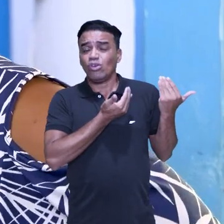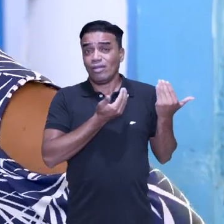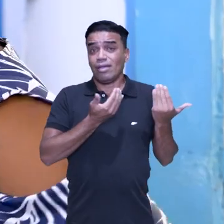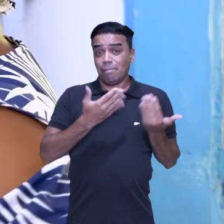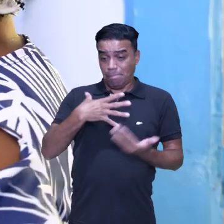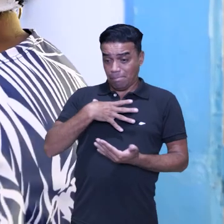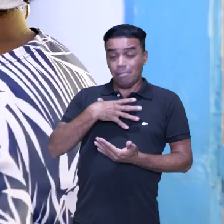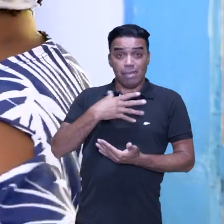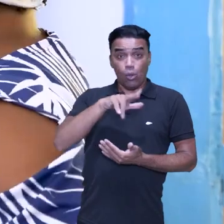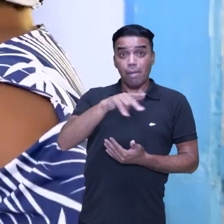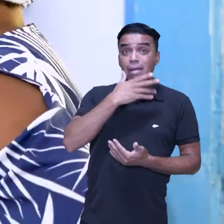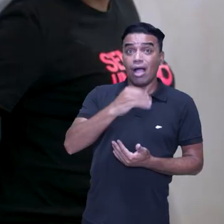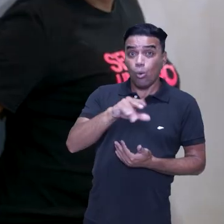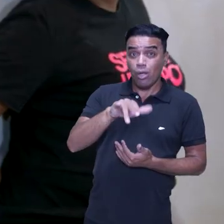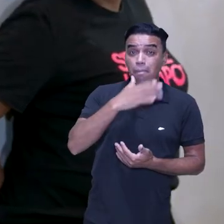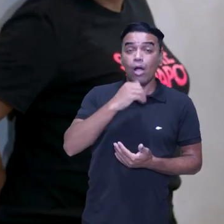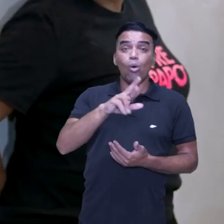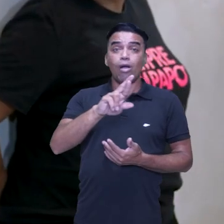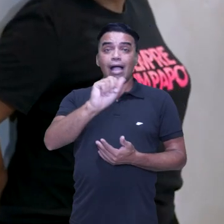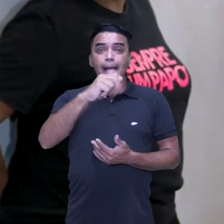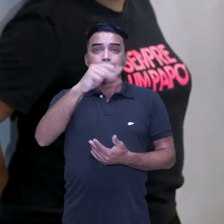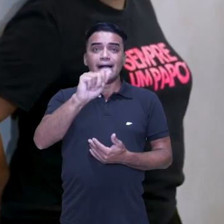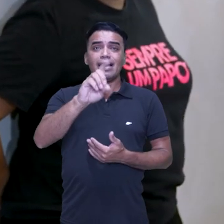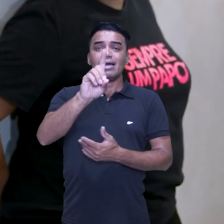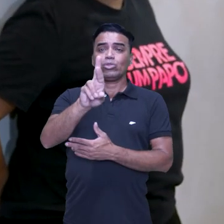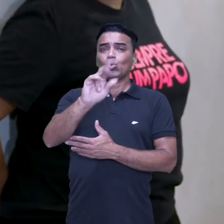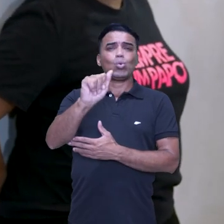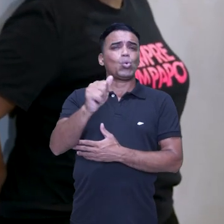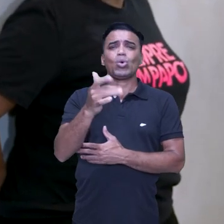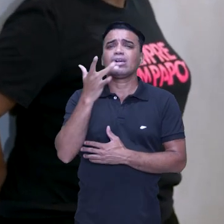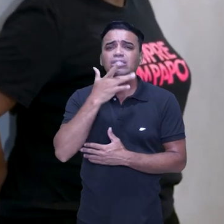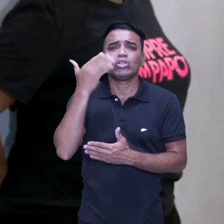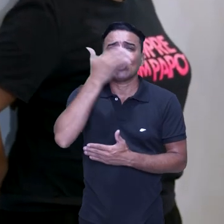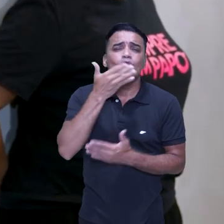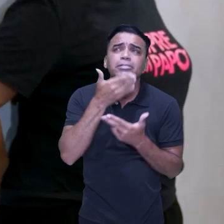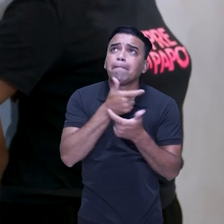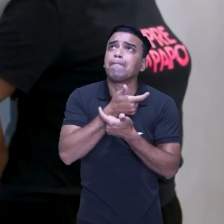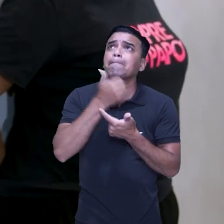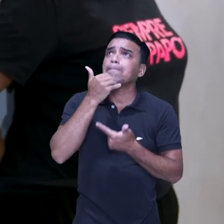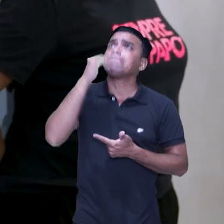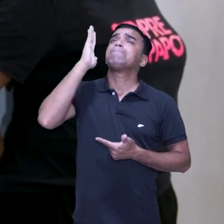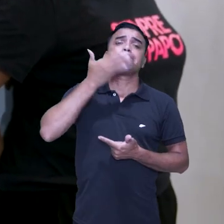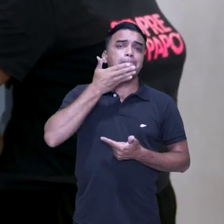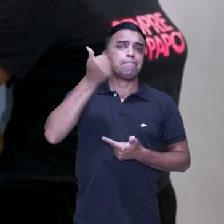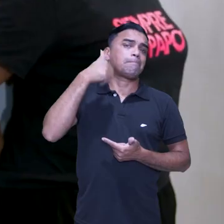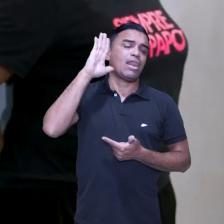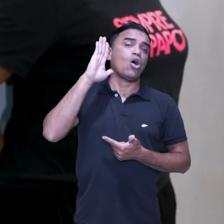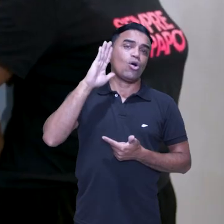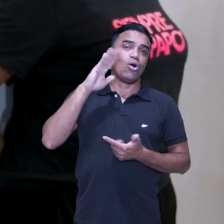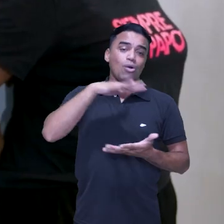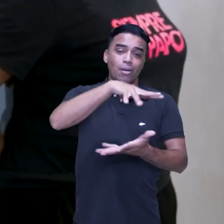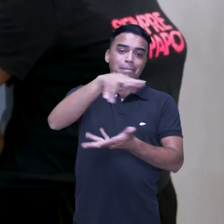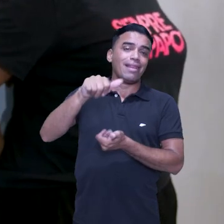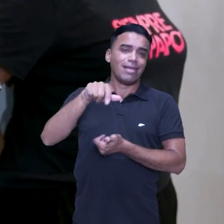na rapadura e não tem outra, Ronaldo, melhor na região, eu afirmo e reafirmo. A rapadura do planeta é a